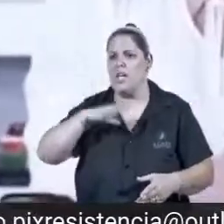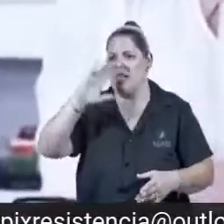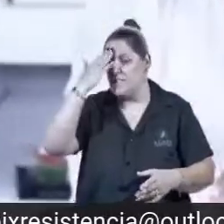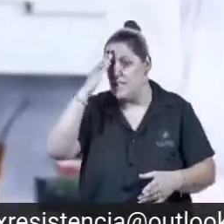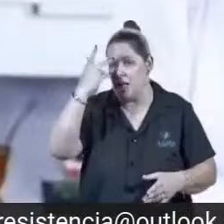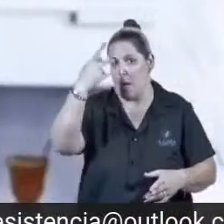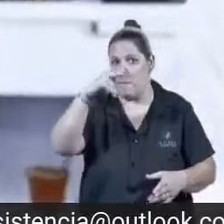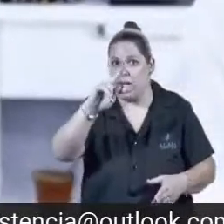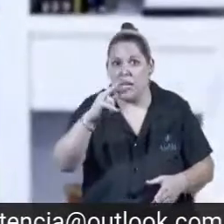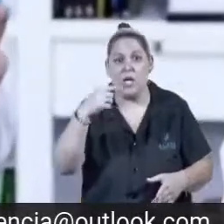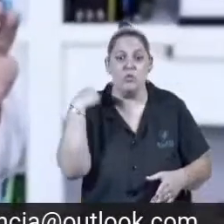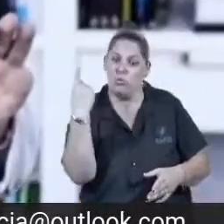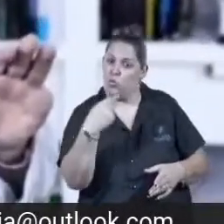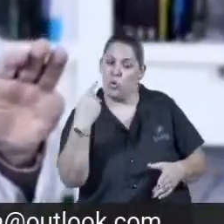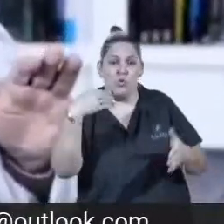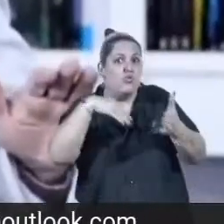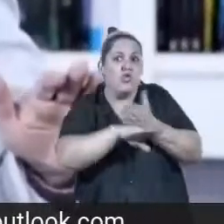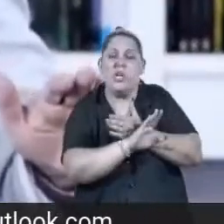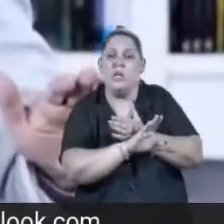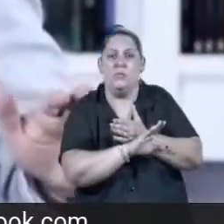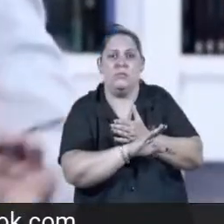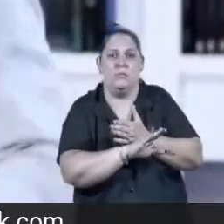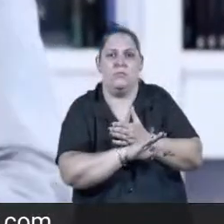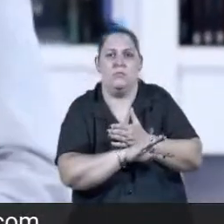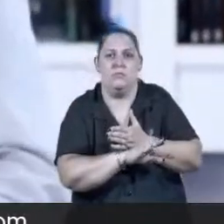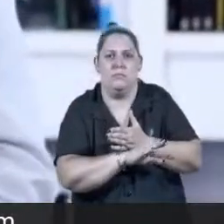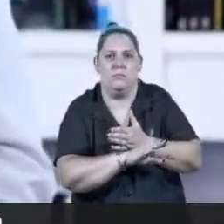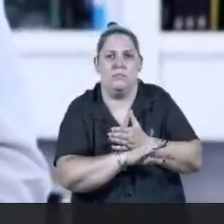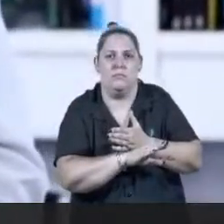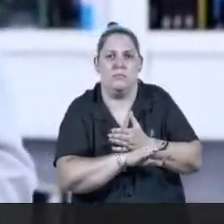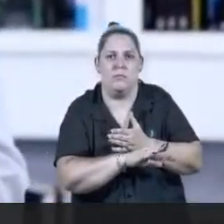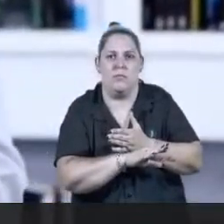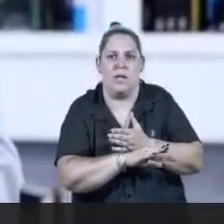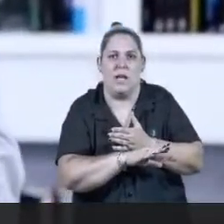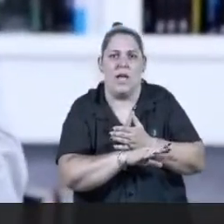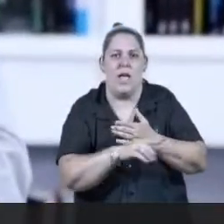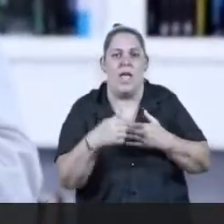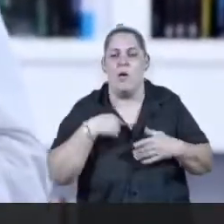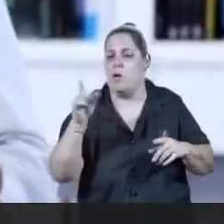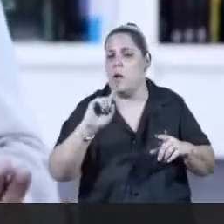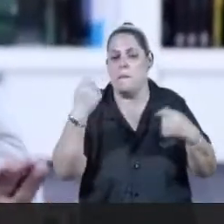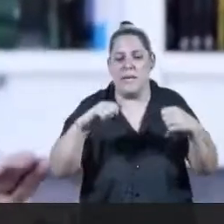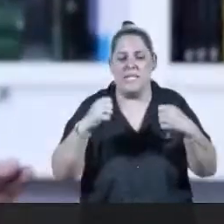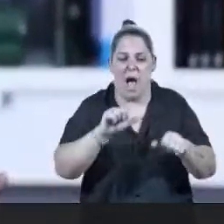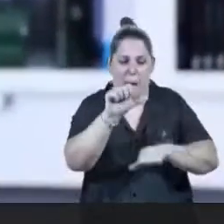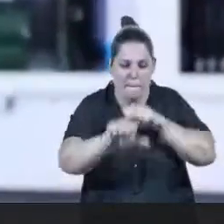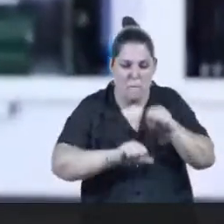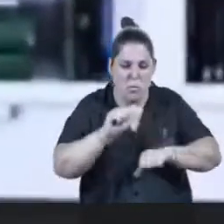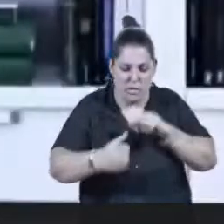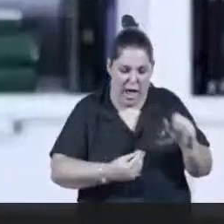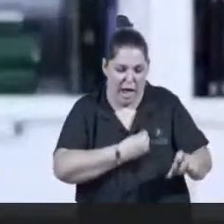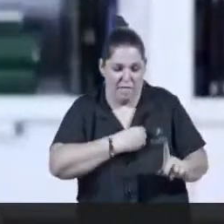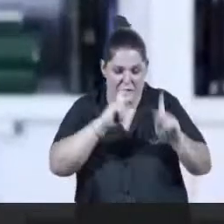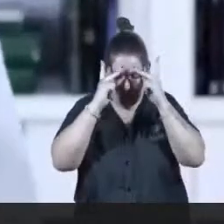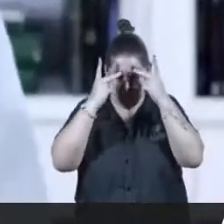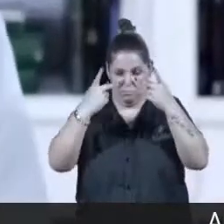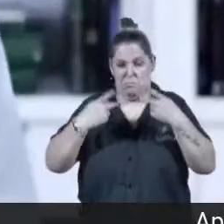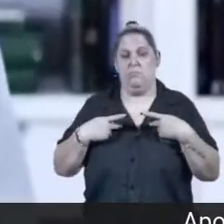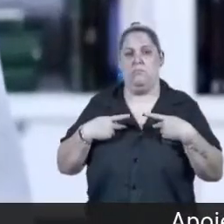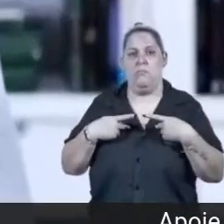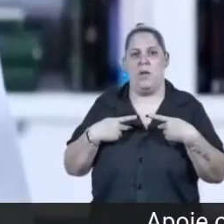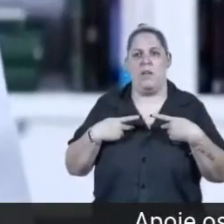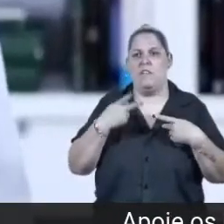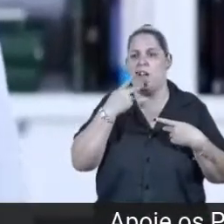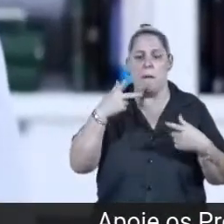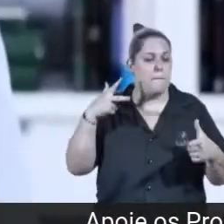nós éramos, sem mudança. Nós fizemos um congresso em que a grande frase do congresso, Contarato, era: é